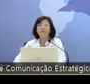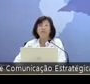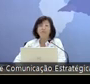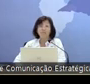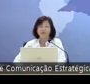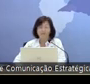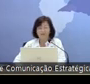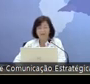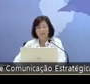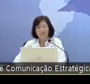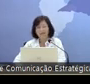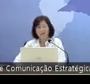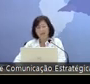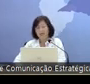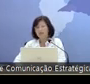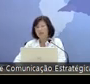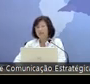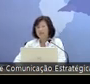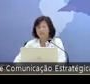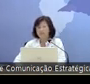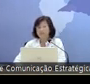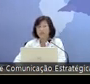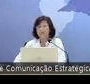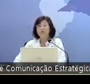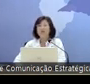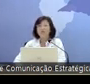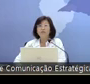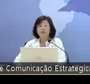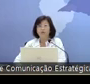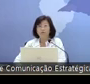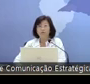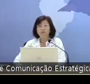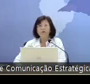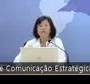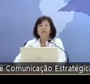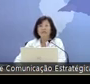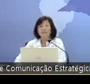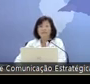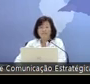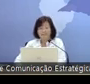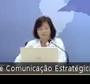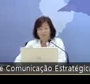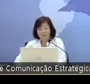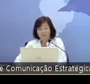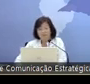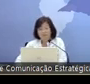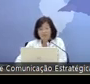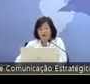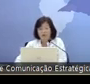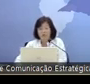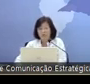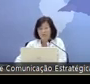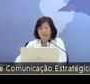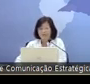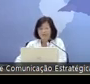sissel de criança exposta esse céu de gestante no ciclón na dispensação de